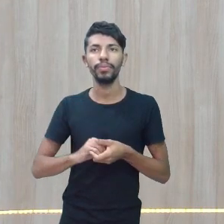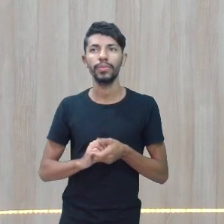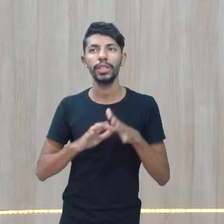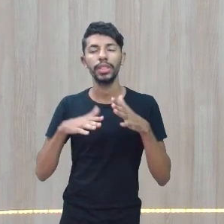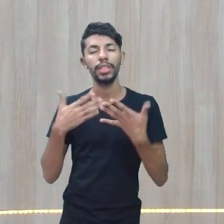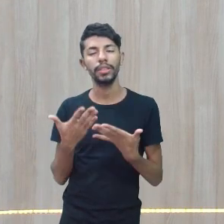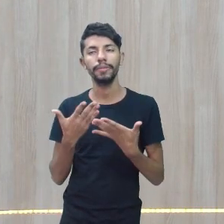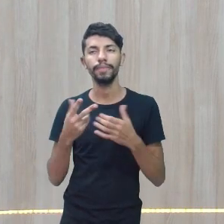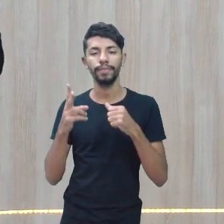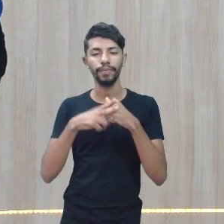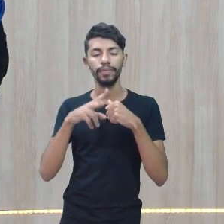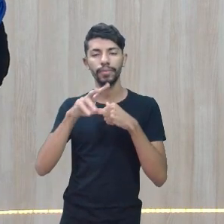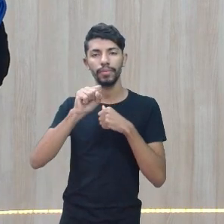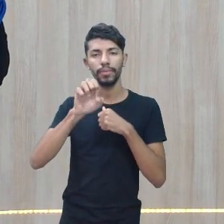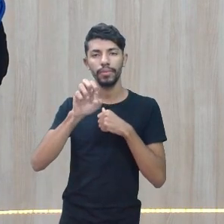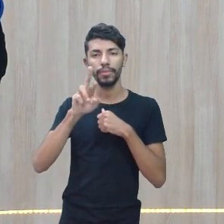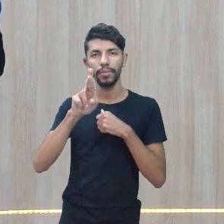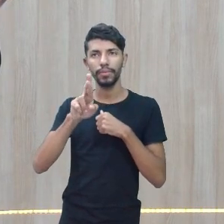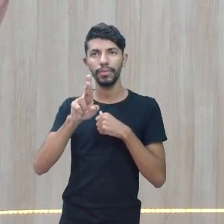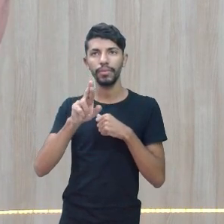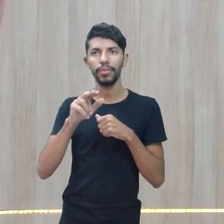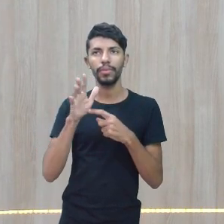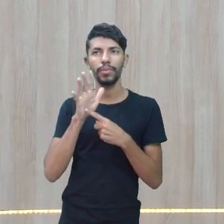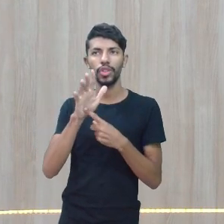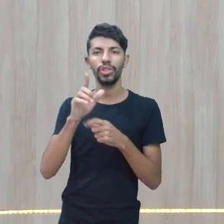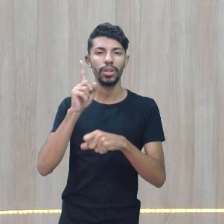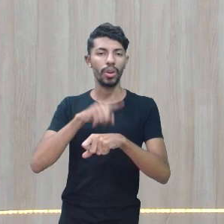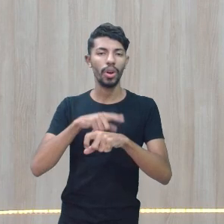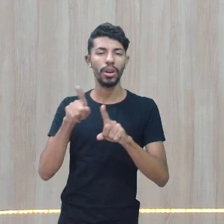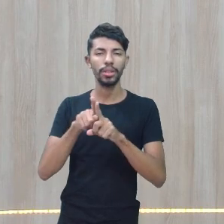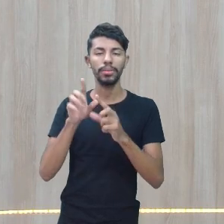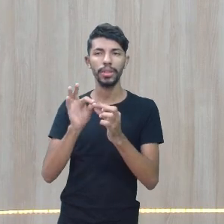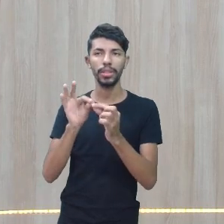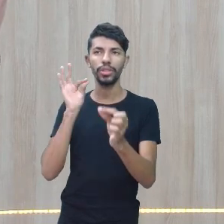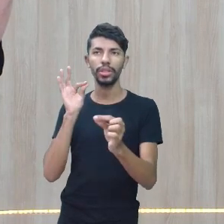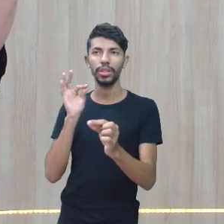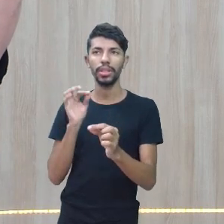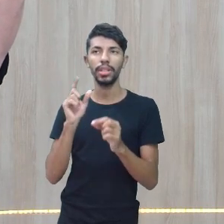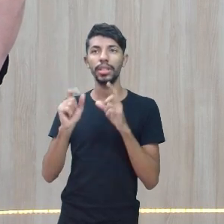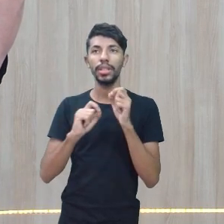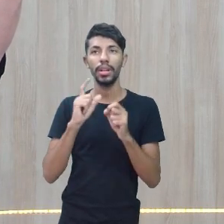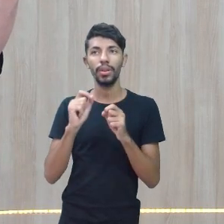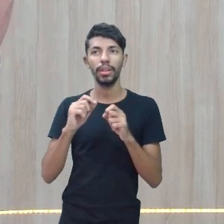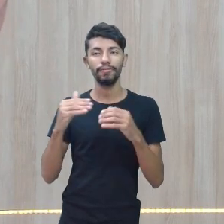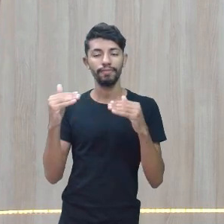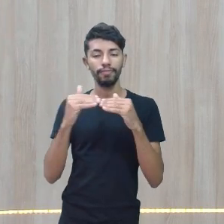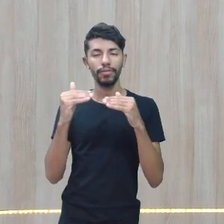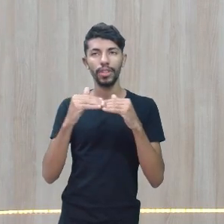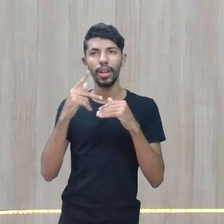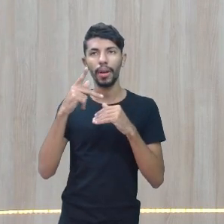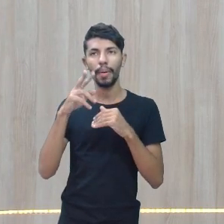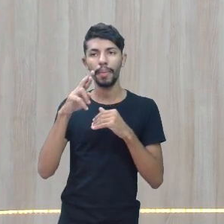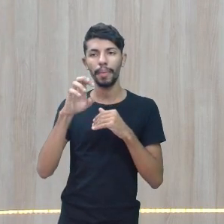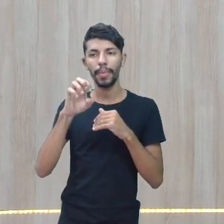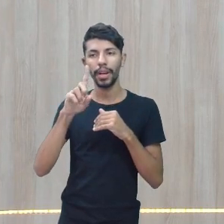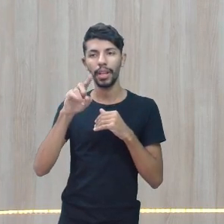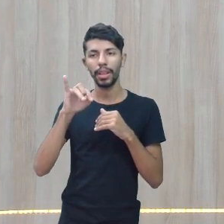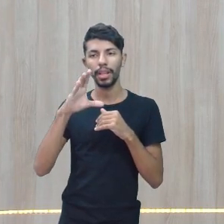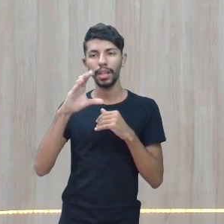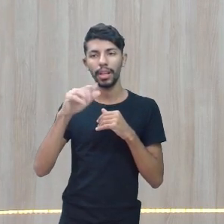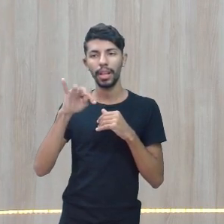ser, indicando hora e distância, é quando o verbo ser concorda com o predicativo. Nesse caso, ele